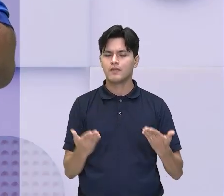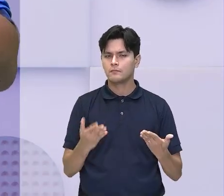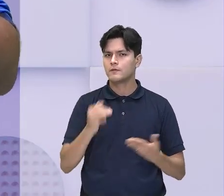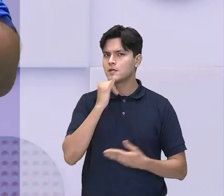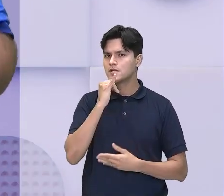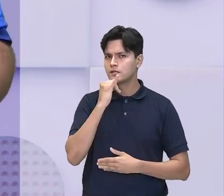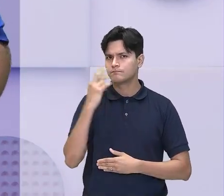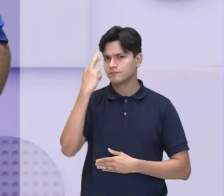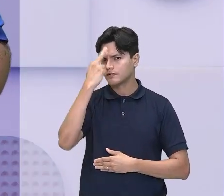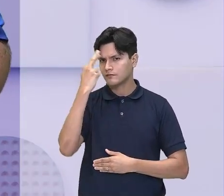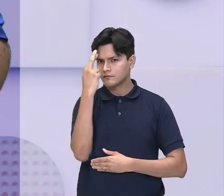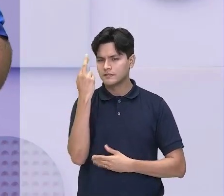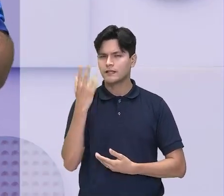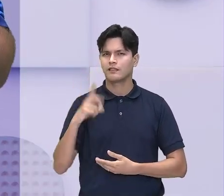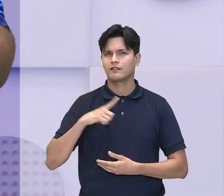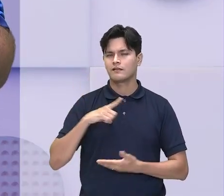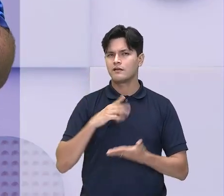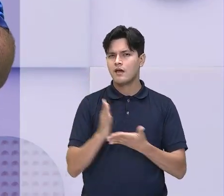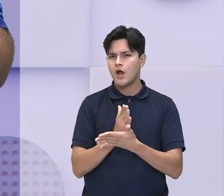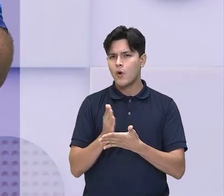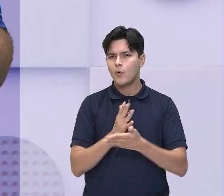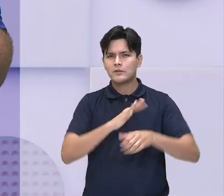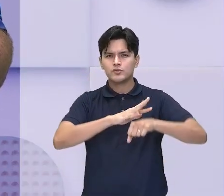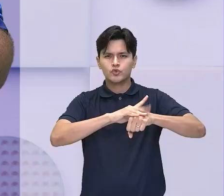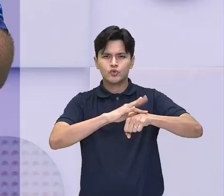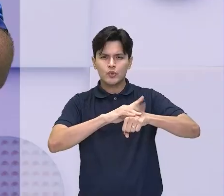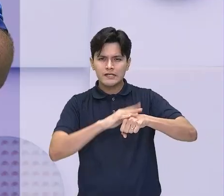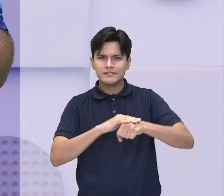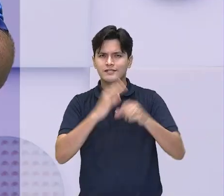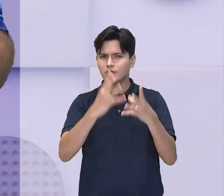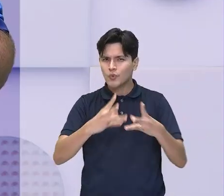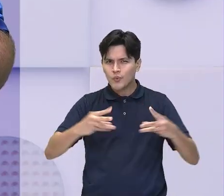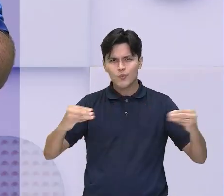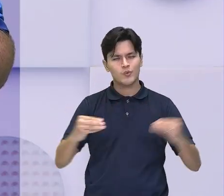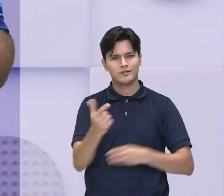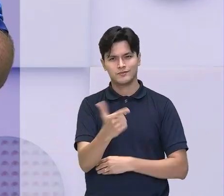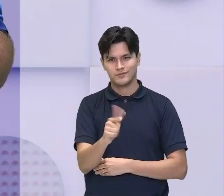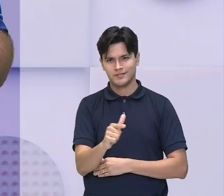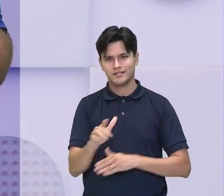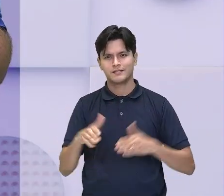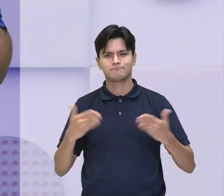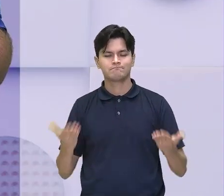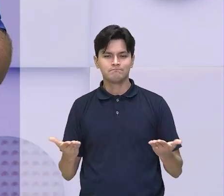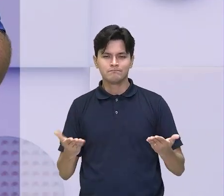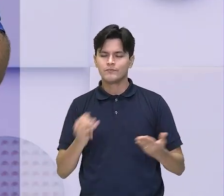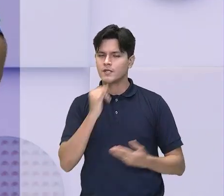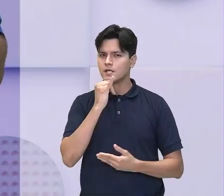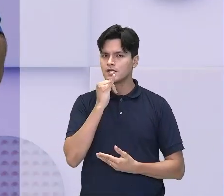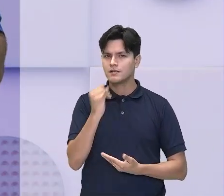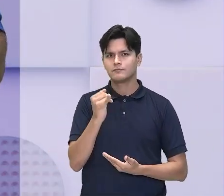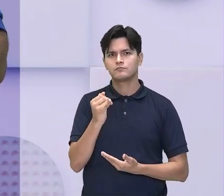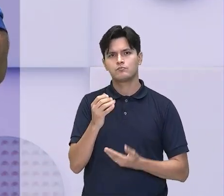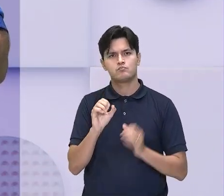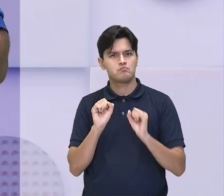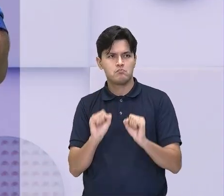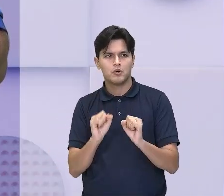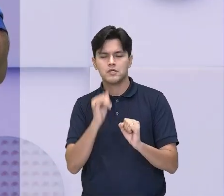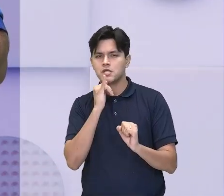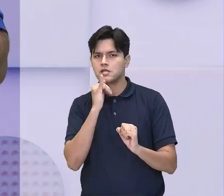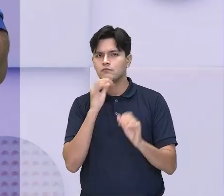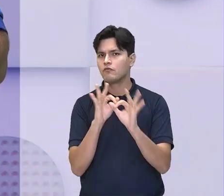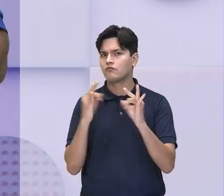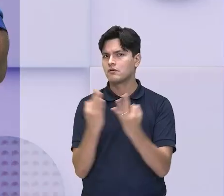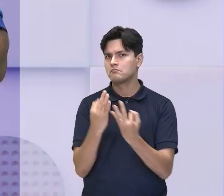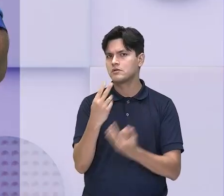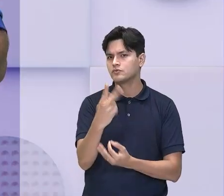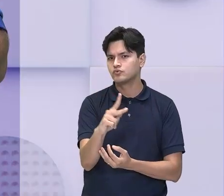existem situações que as pessoas, pode ser até algum parente seu, algum conhecido, que às vezes a